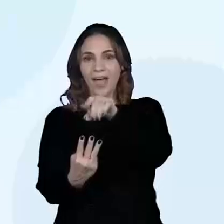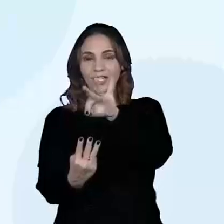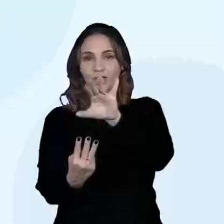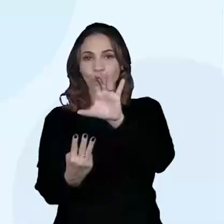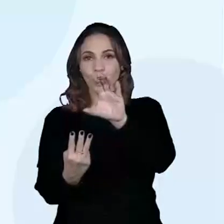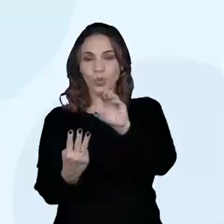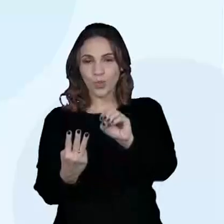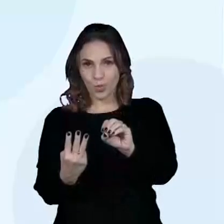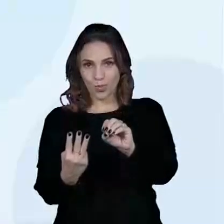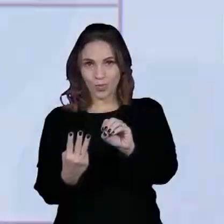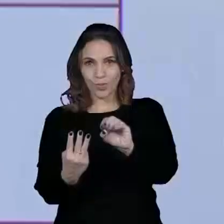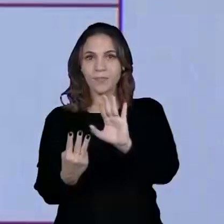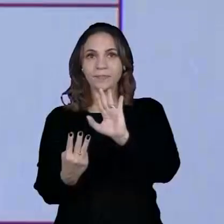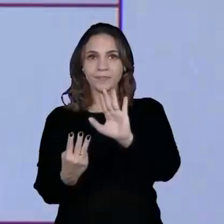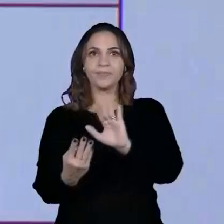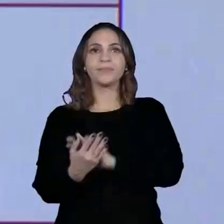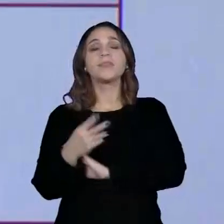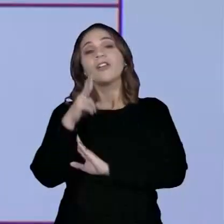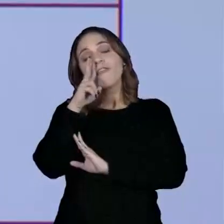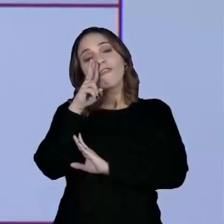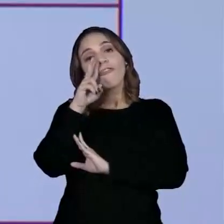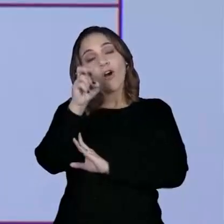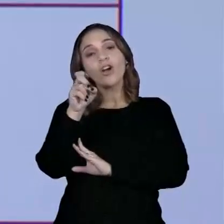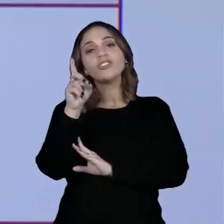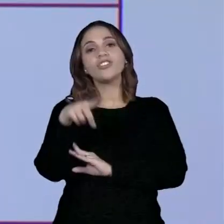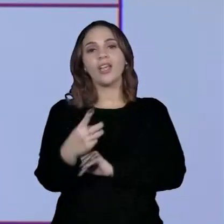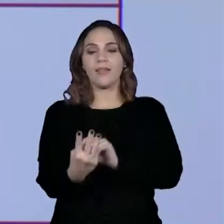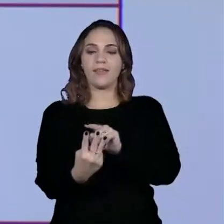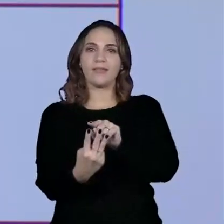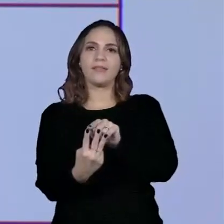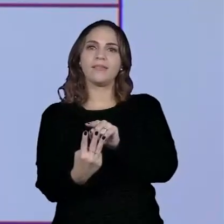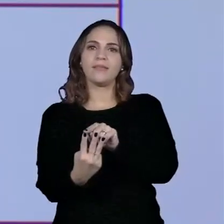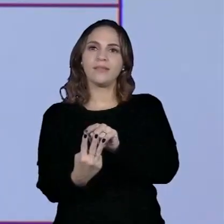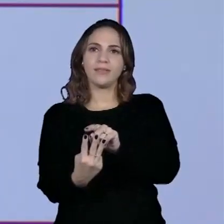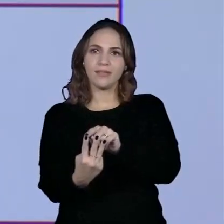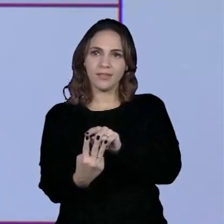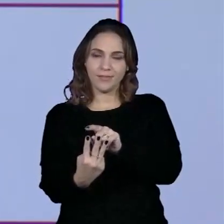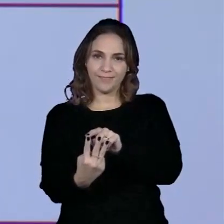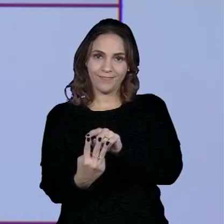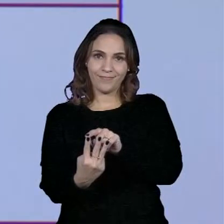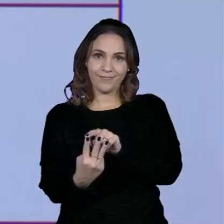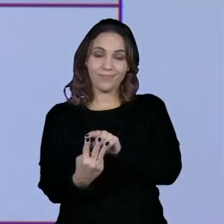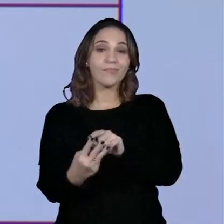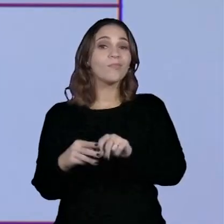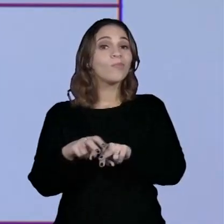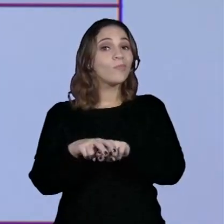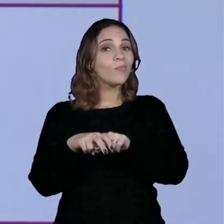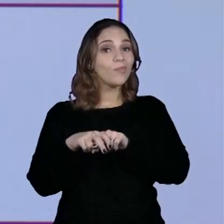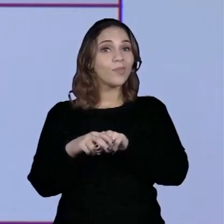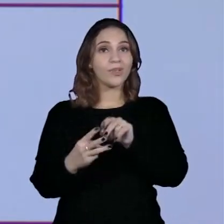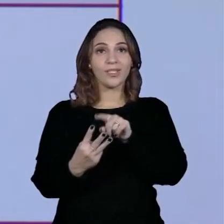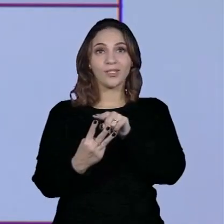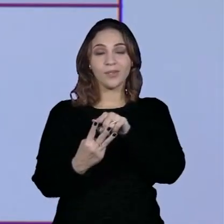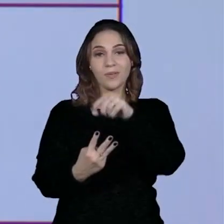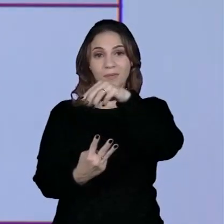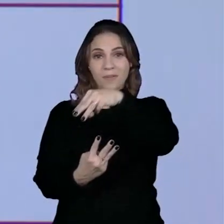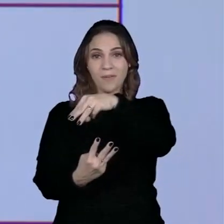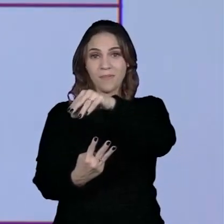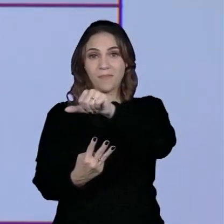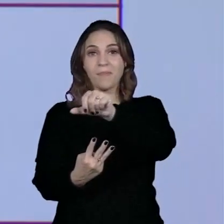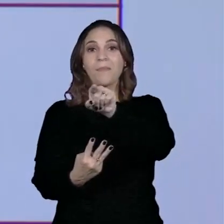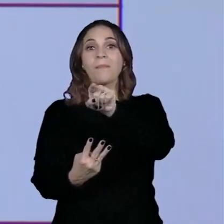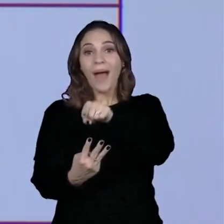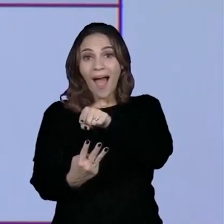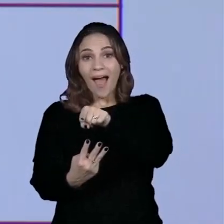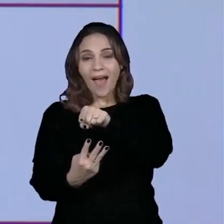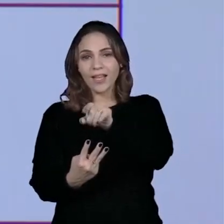monocromático, a mais forte é o má. Por isso ela tem acento. todas as vezes que a antepenúltima